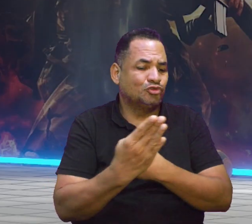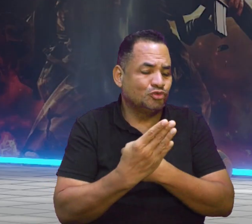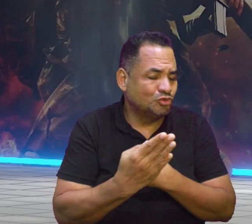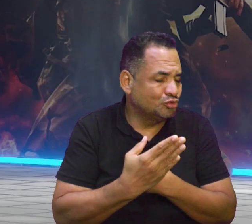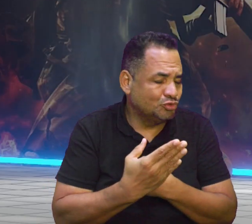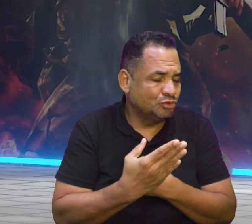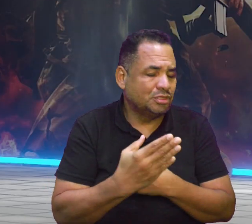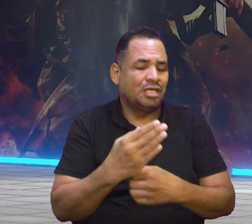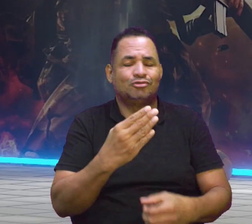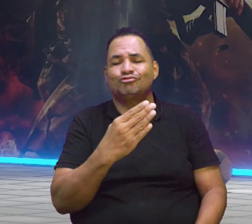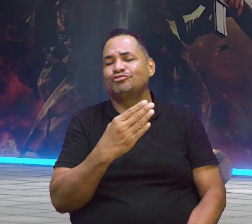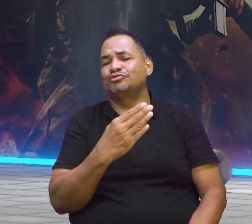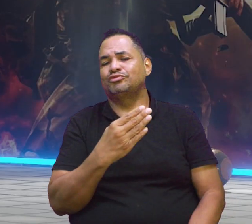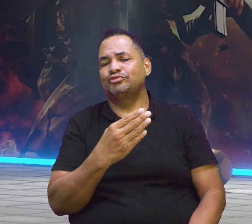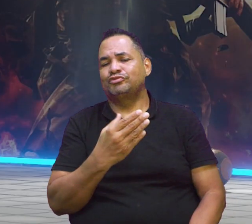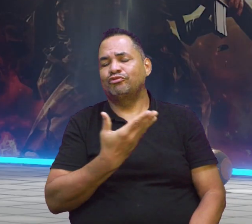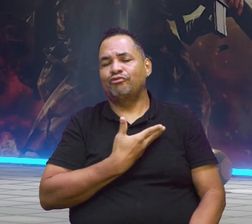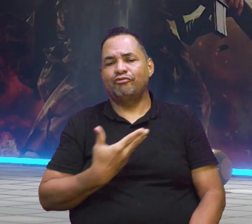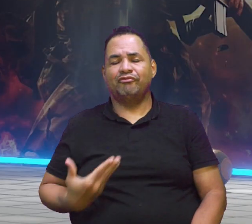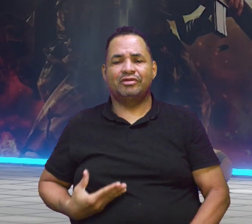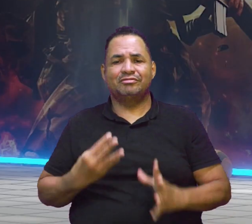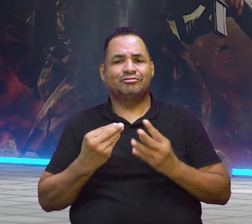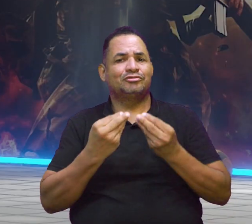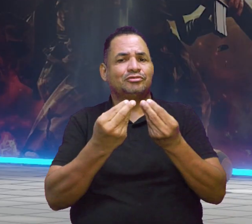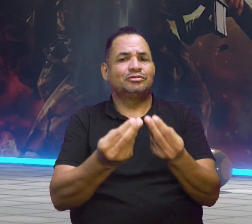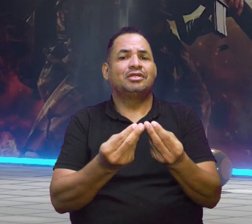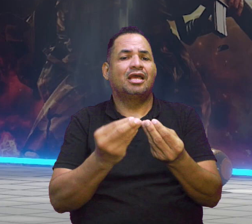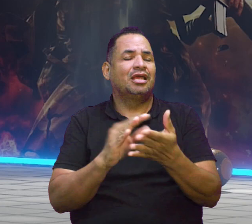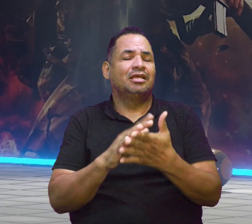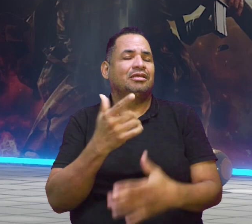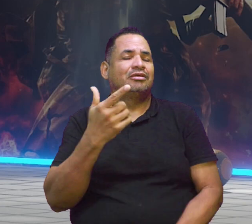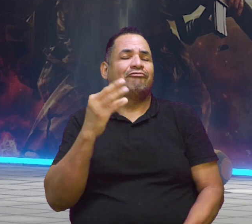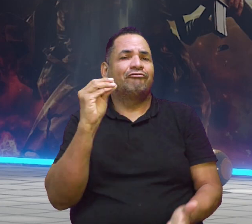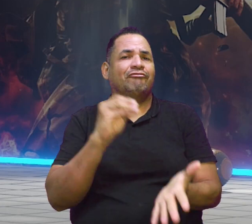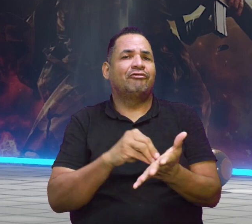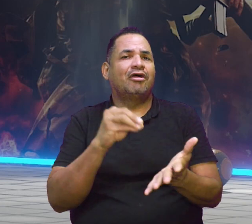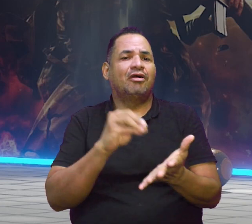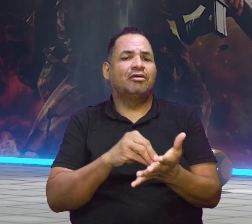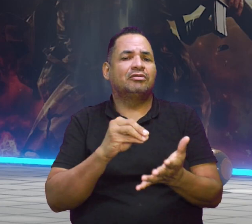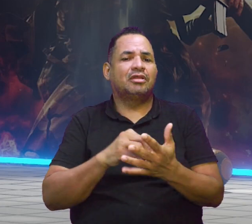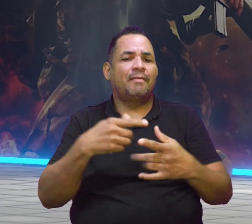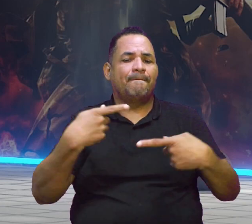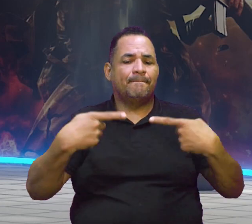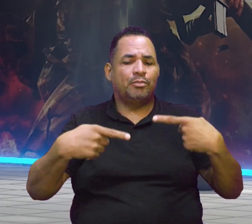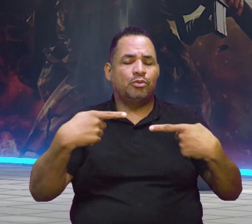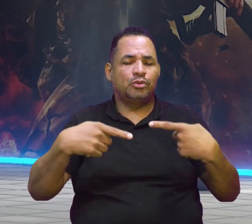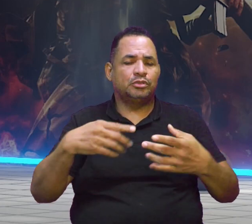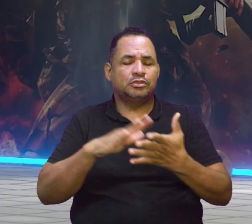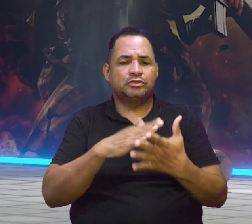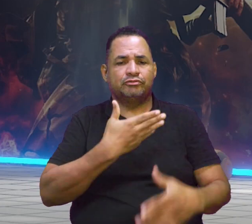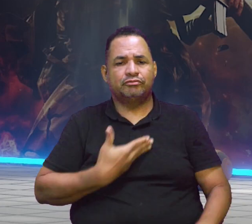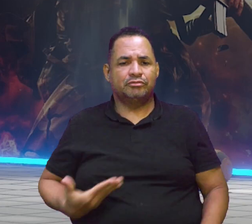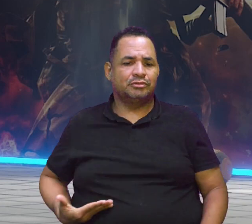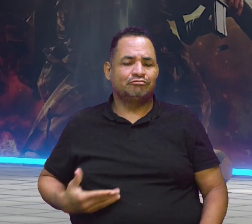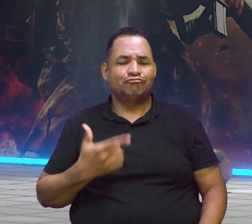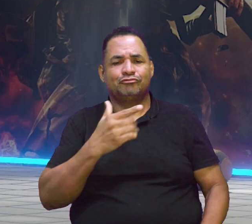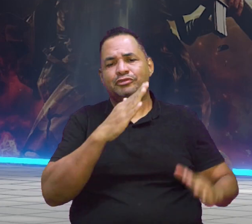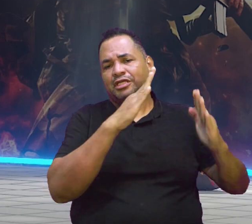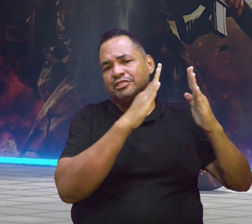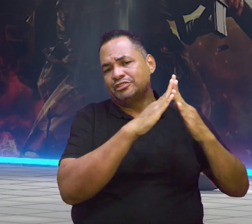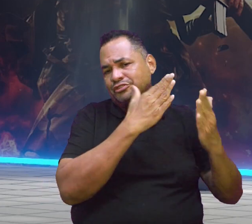não vai ofertar políticas públicas. Elas não vão ter escolas, elas não vão ter casas, elas não vão ter